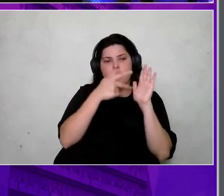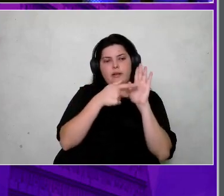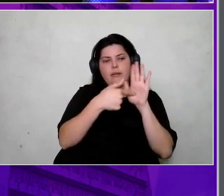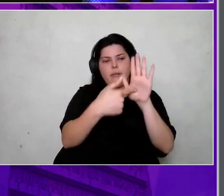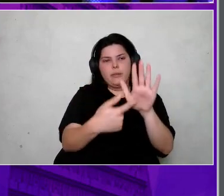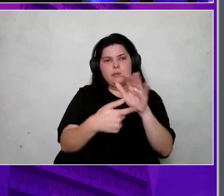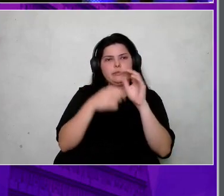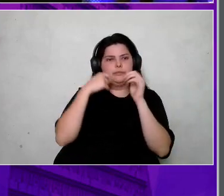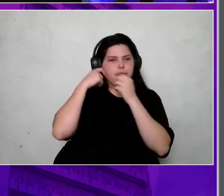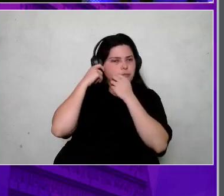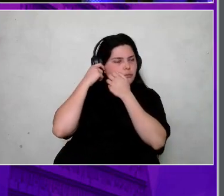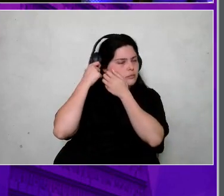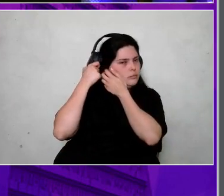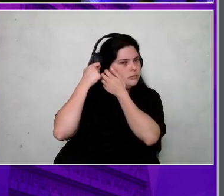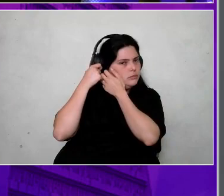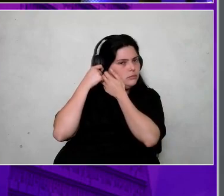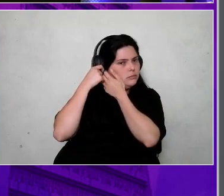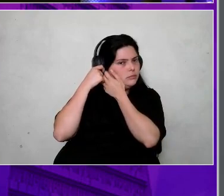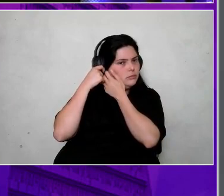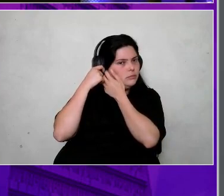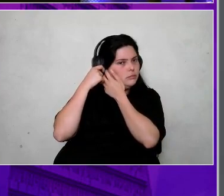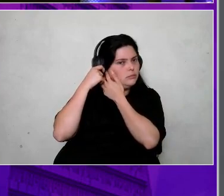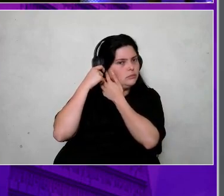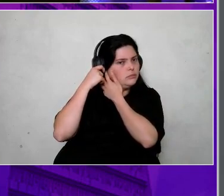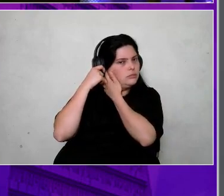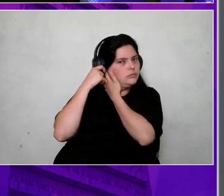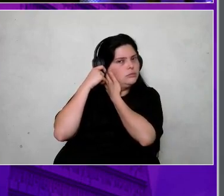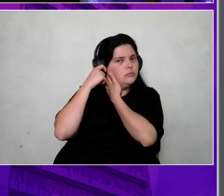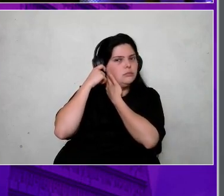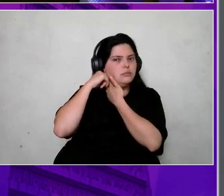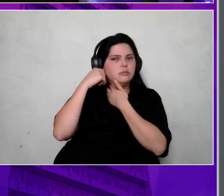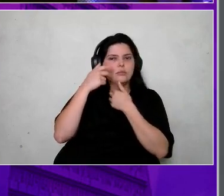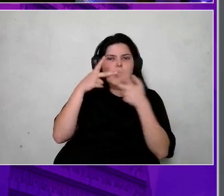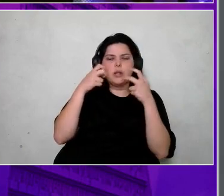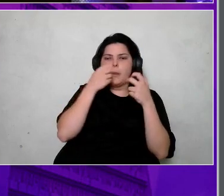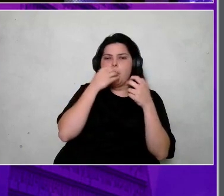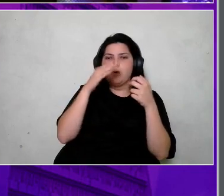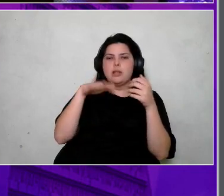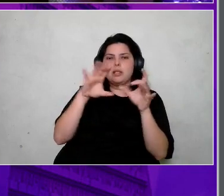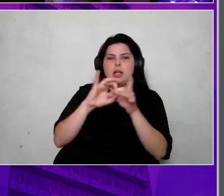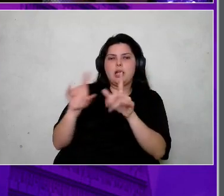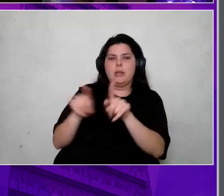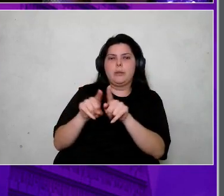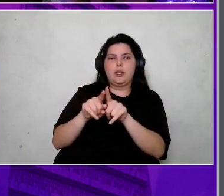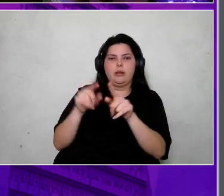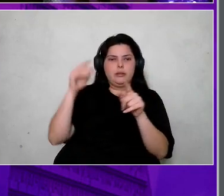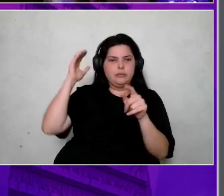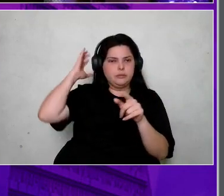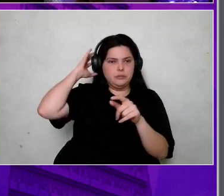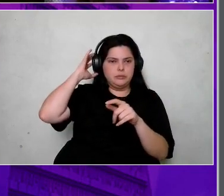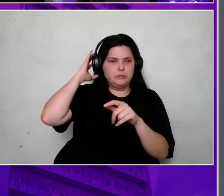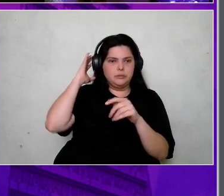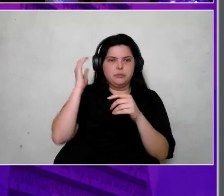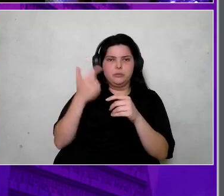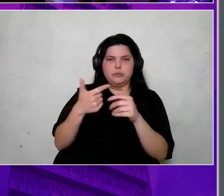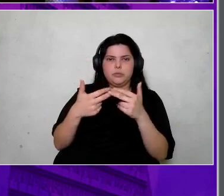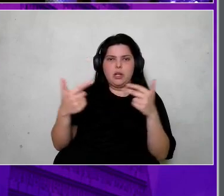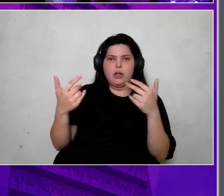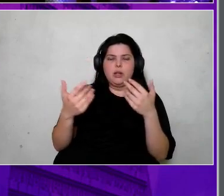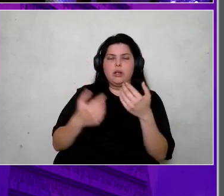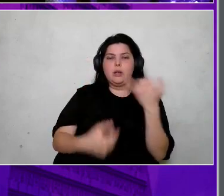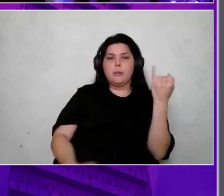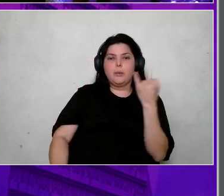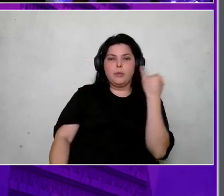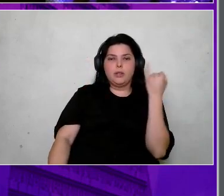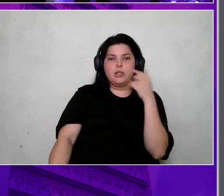que também há muito ganhos nesse contexto. E um outro ponto bem importante que é a questão dos riscos,